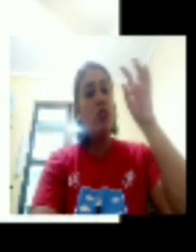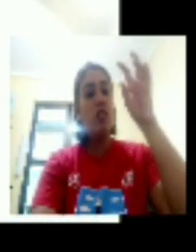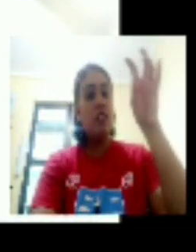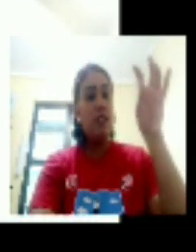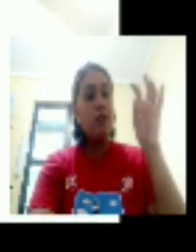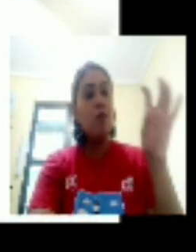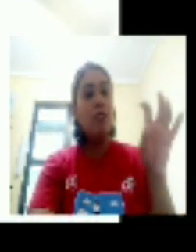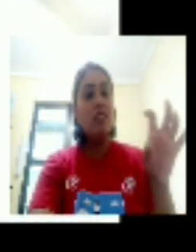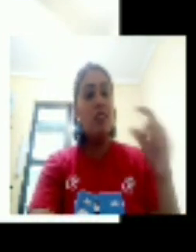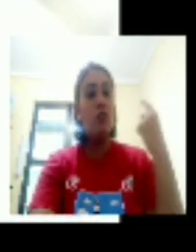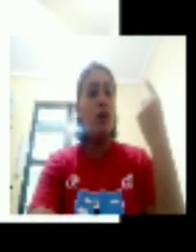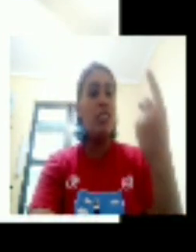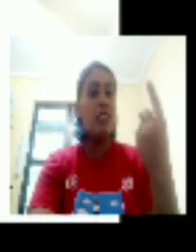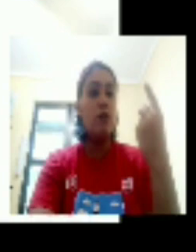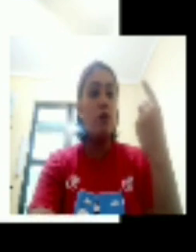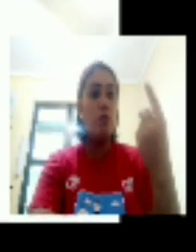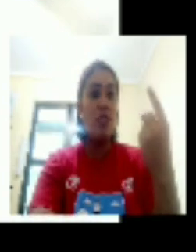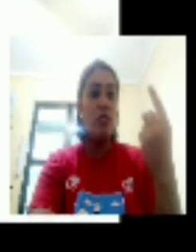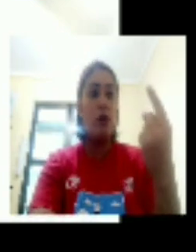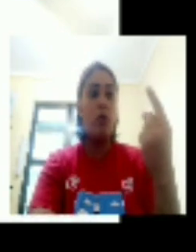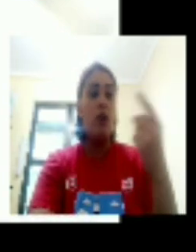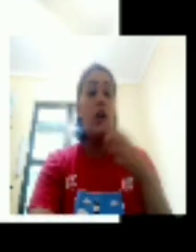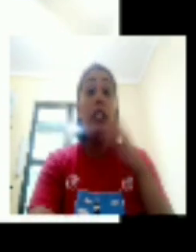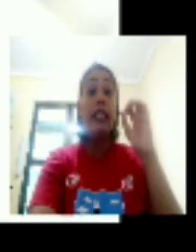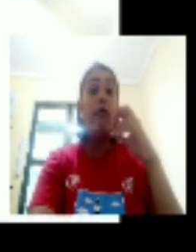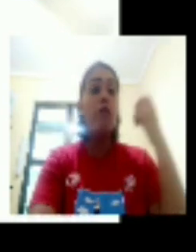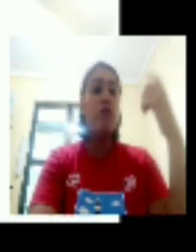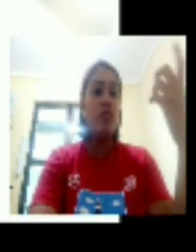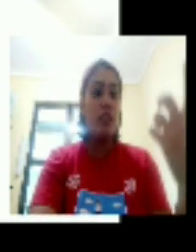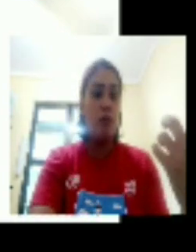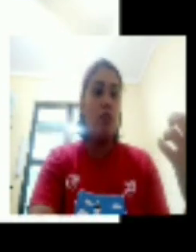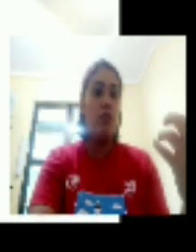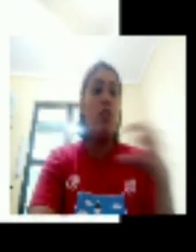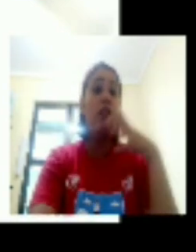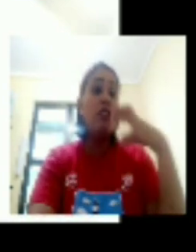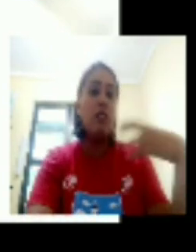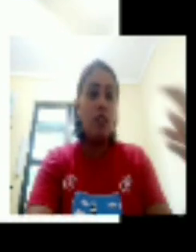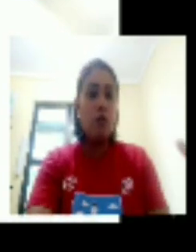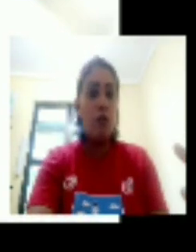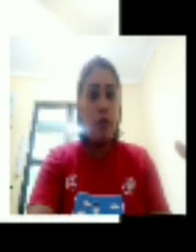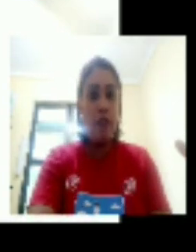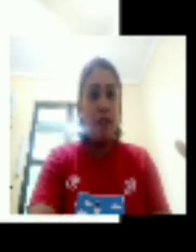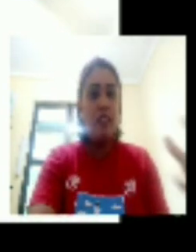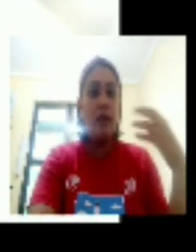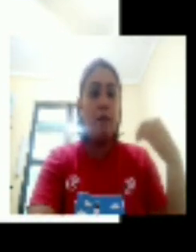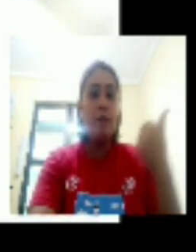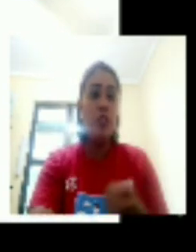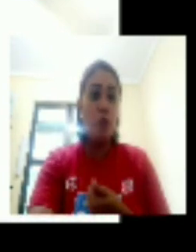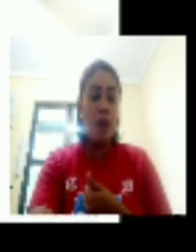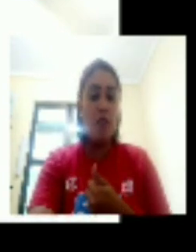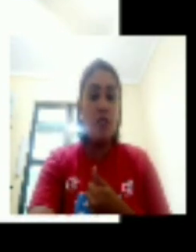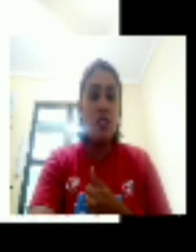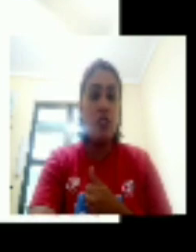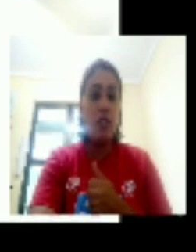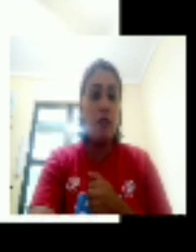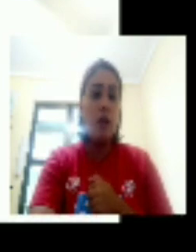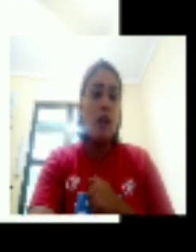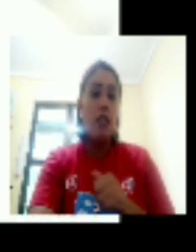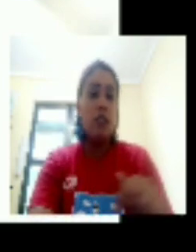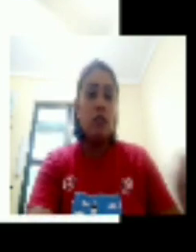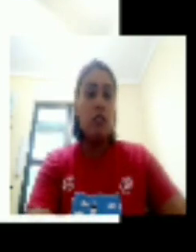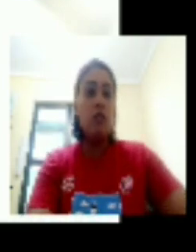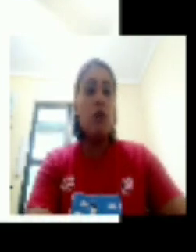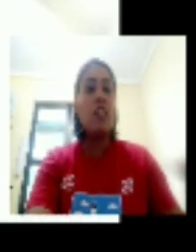várias pessoas ali comandando e não uma só. E não um setor só dizendo o que fazer. Espero que vocês